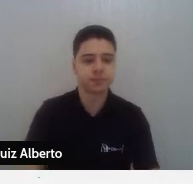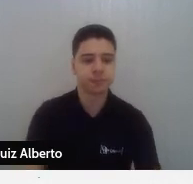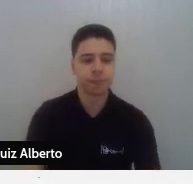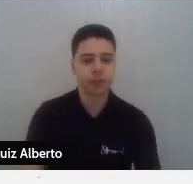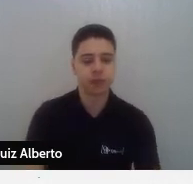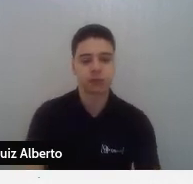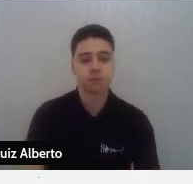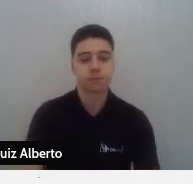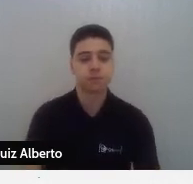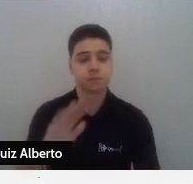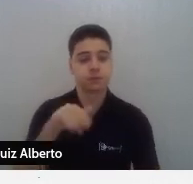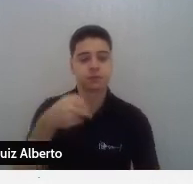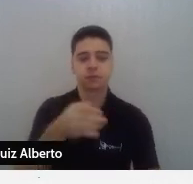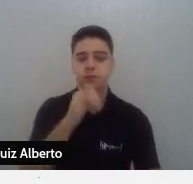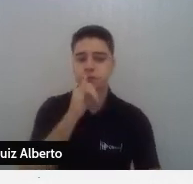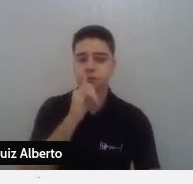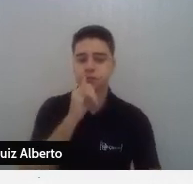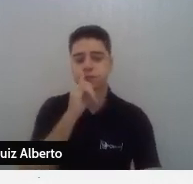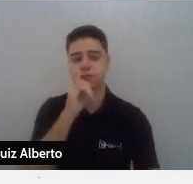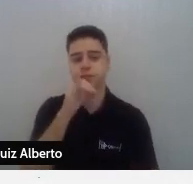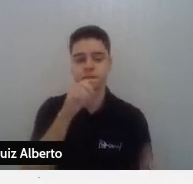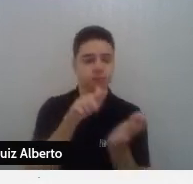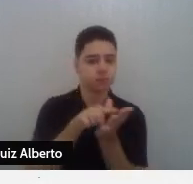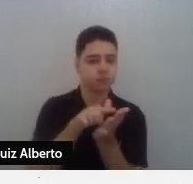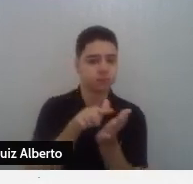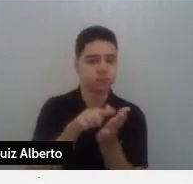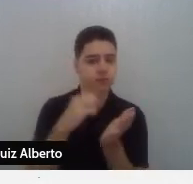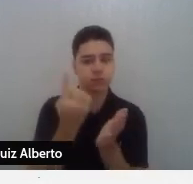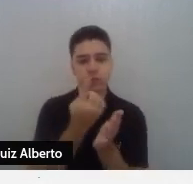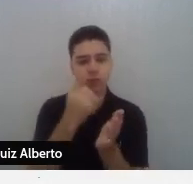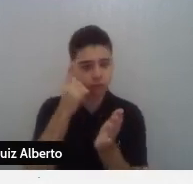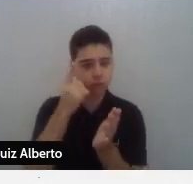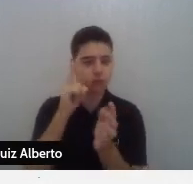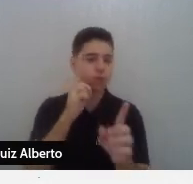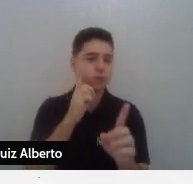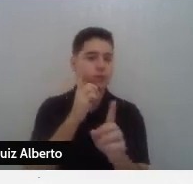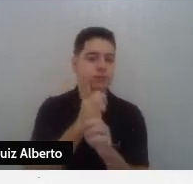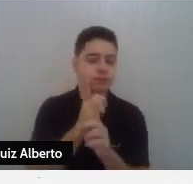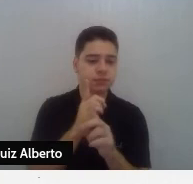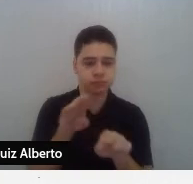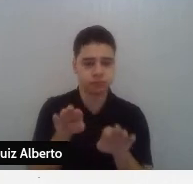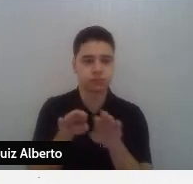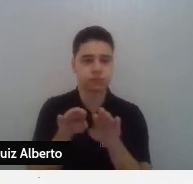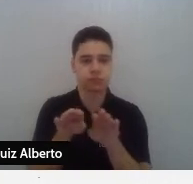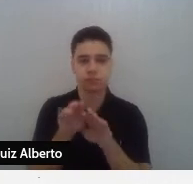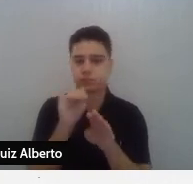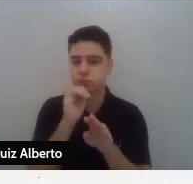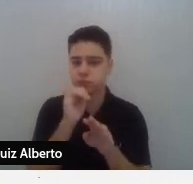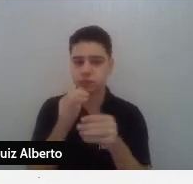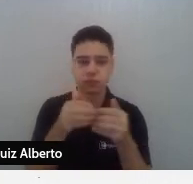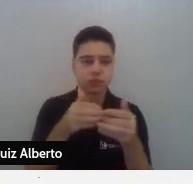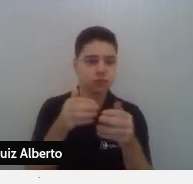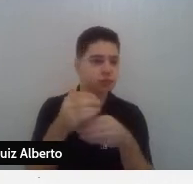Esse papel, ele a gente encontra também na internet